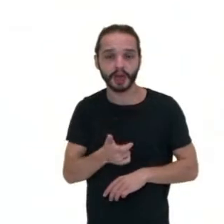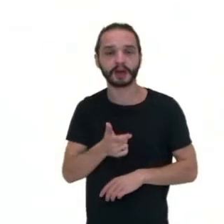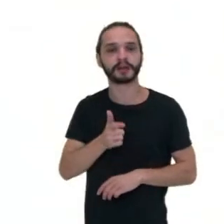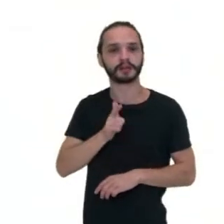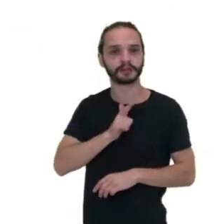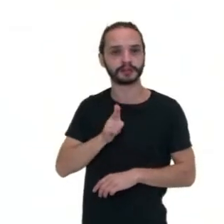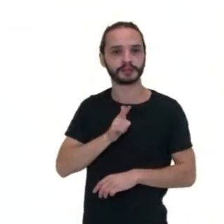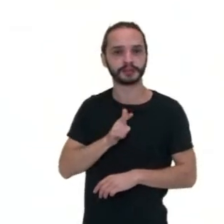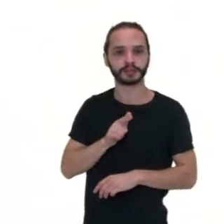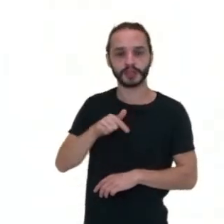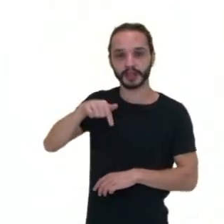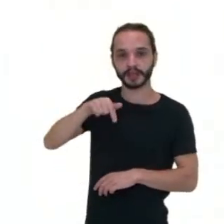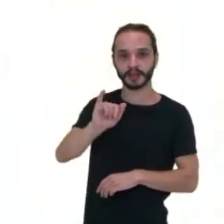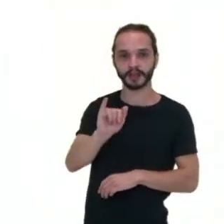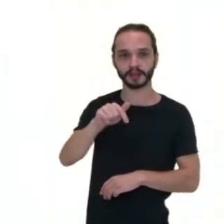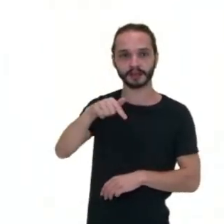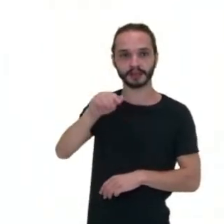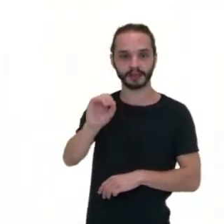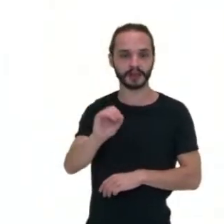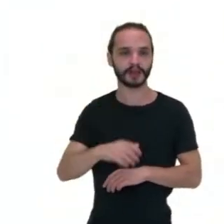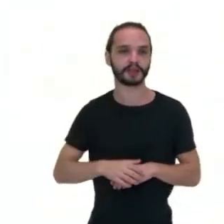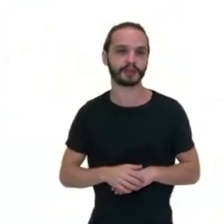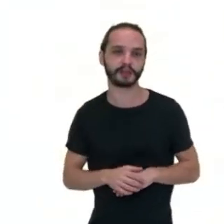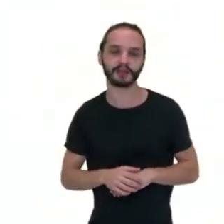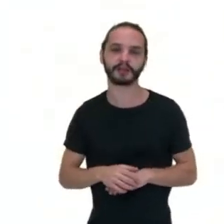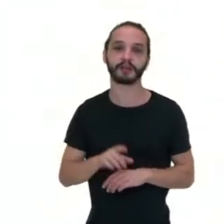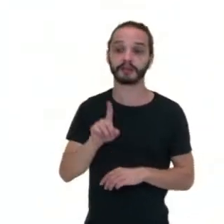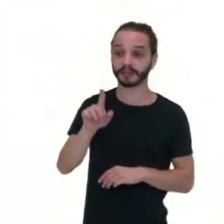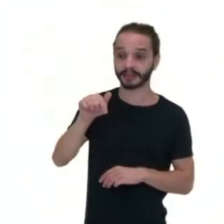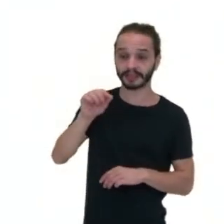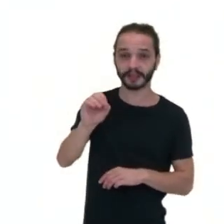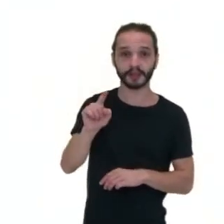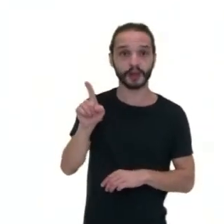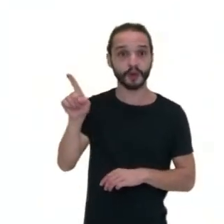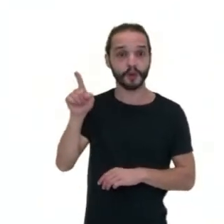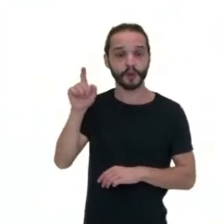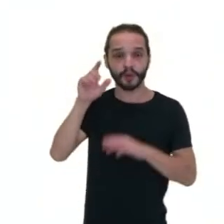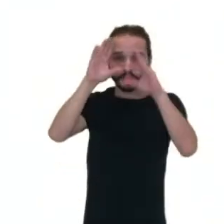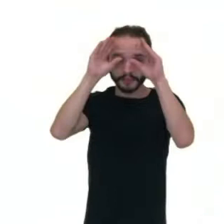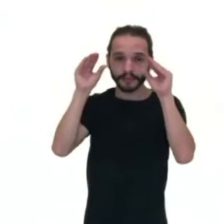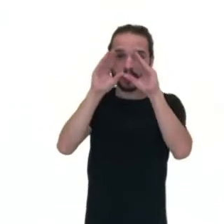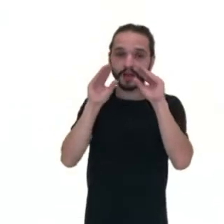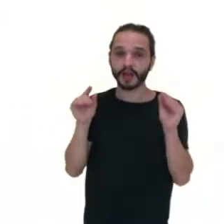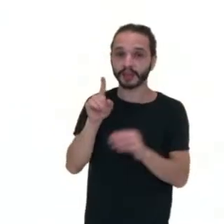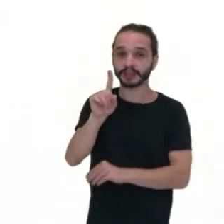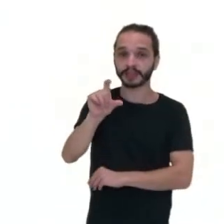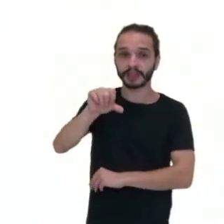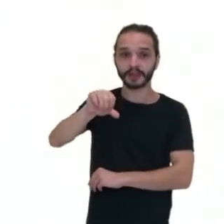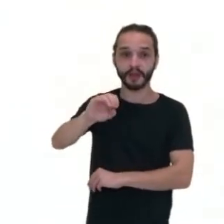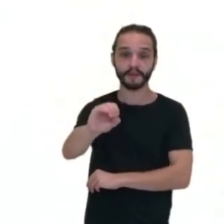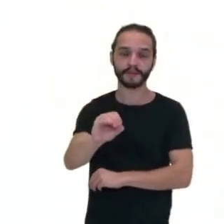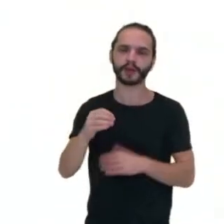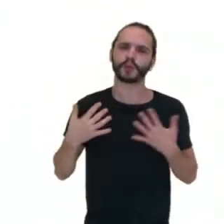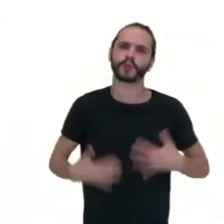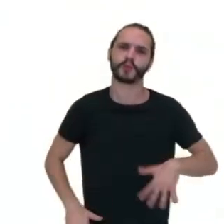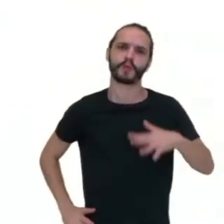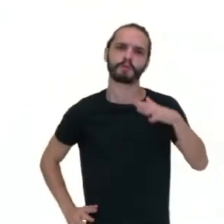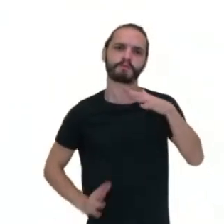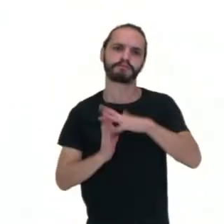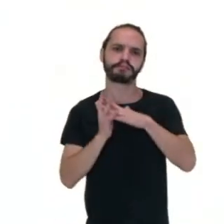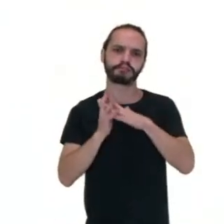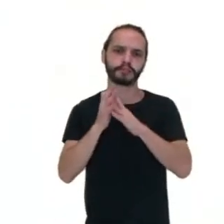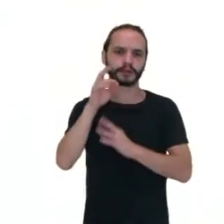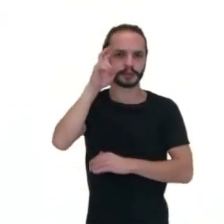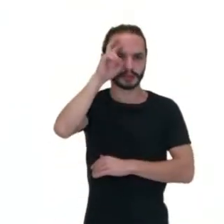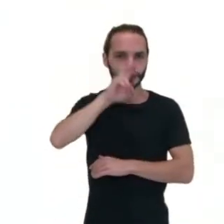170, Stephen Hawking, 170, Leonardo da Vinci, 190, então ele tinha uma inteligência muito acima, ele se torna o modelo